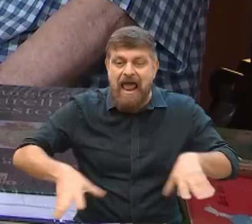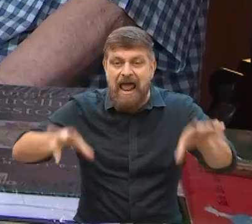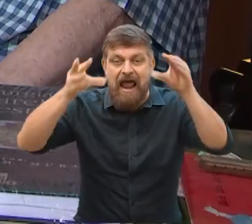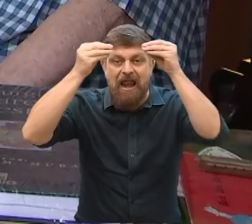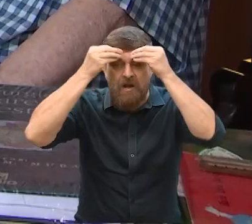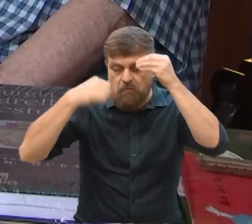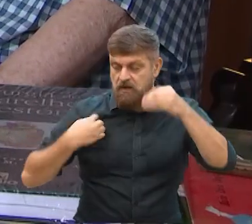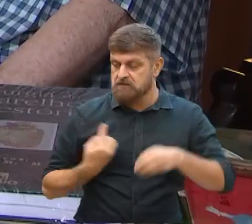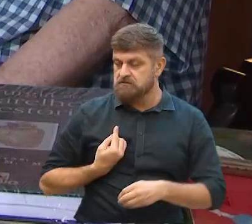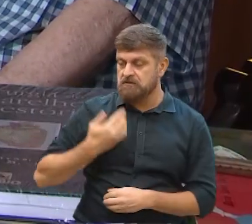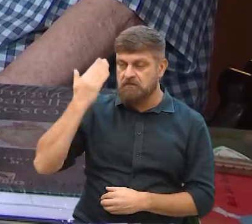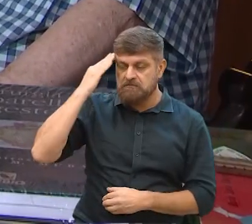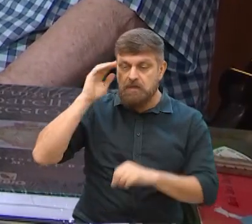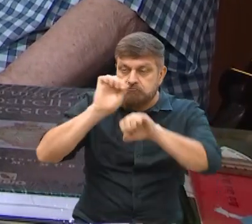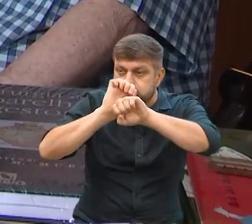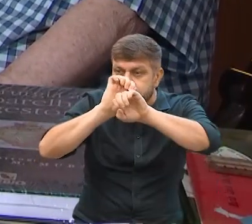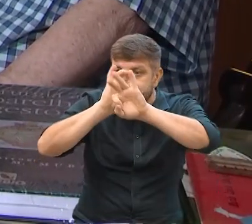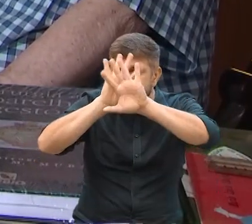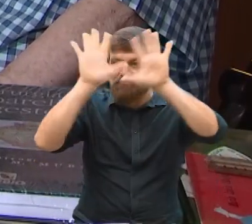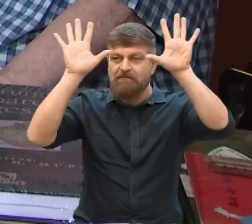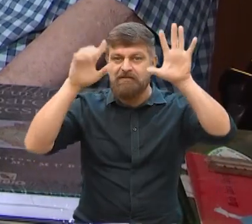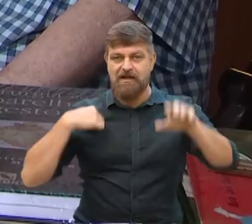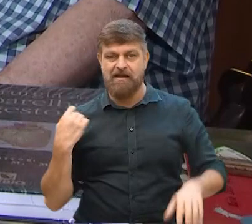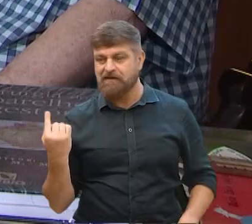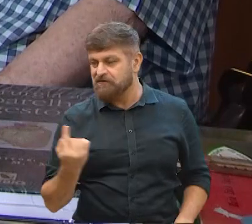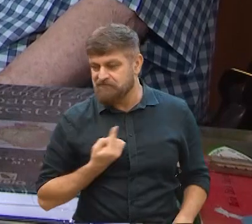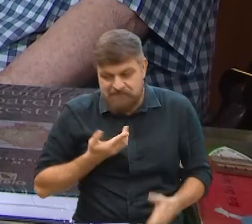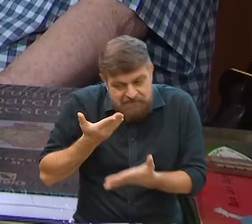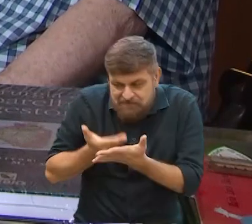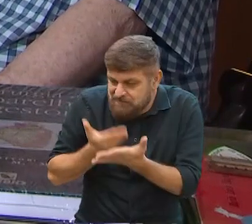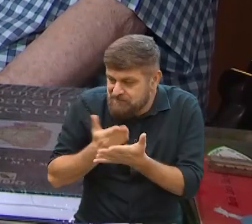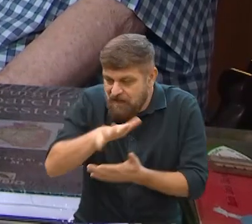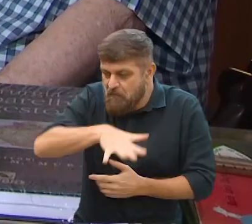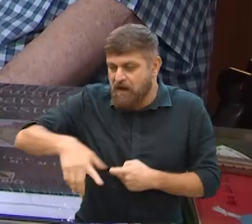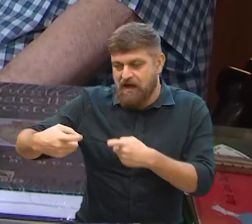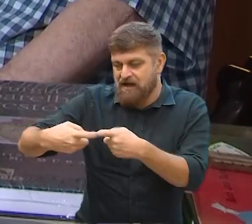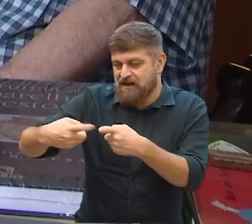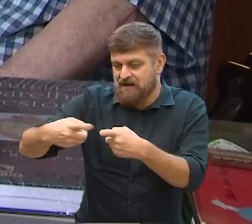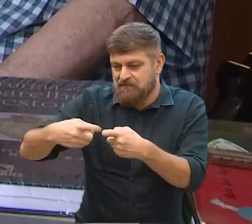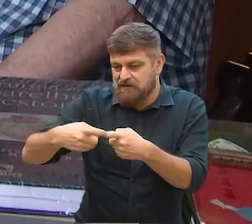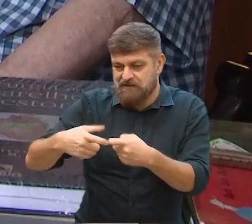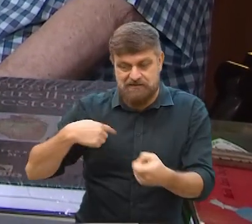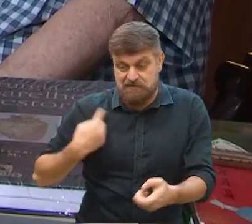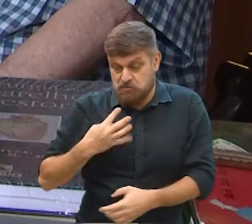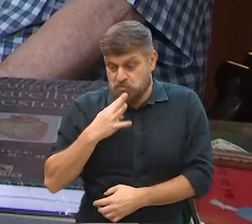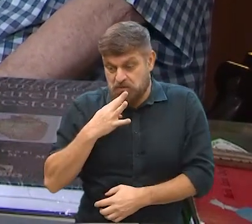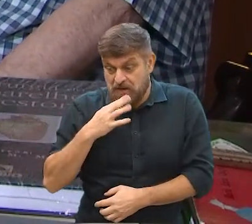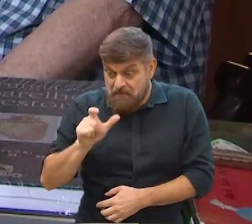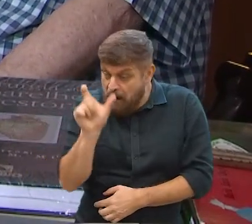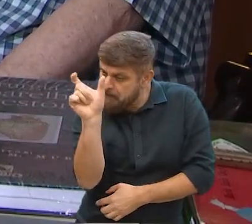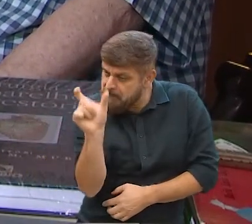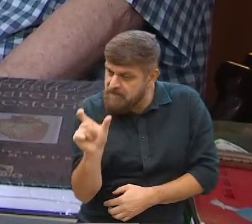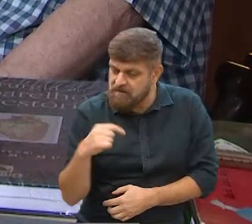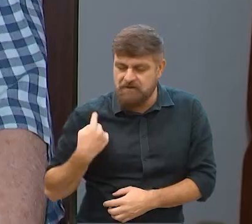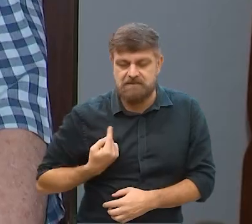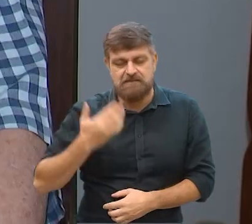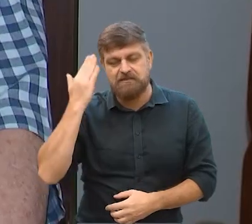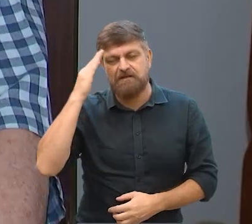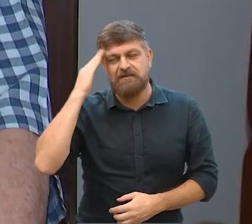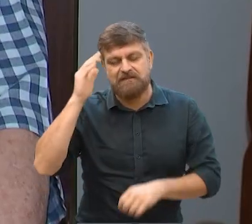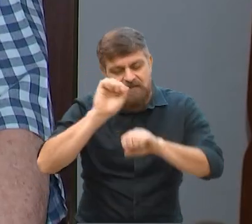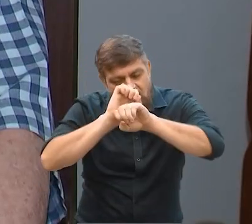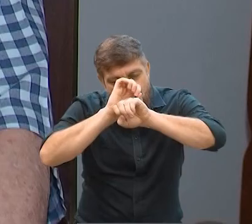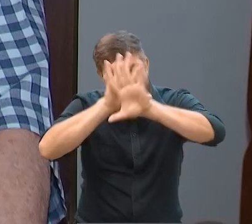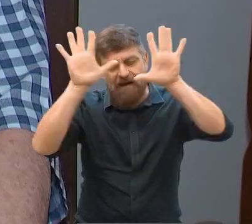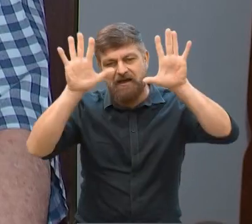uma forma que nós, seres humanos comuns que não estamos ligados à medicina, de entendermos. Então eu quero muito